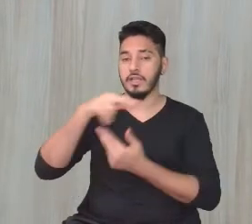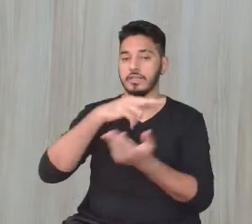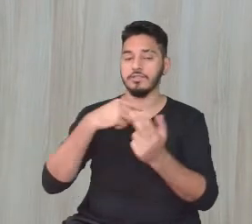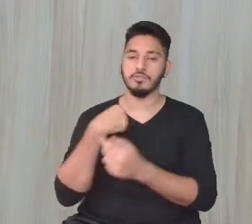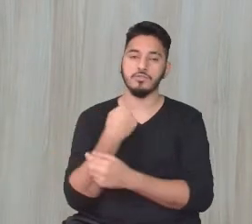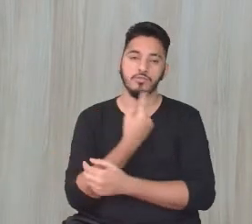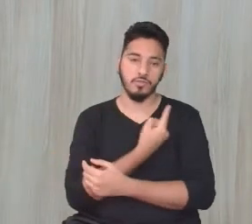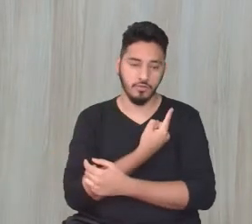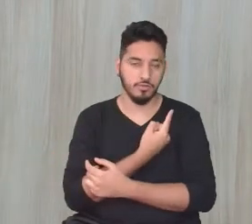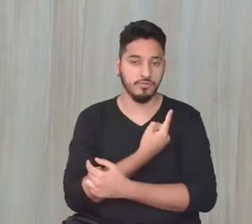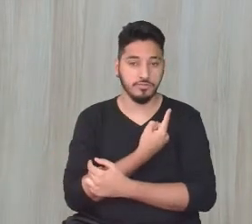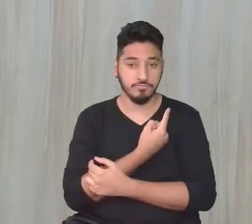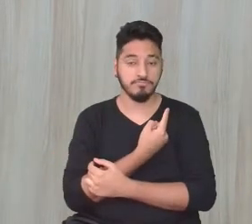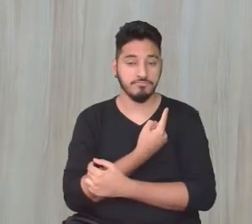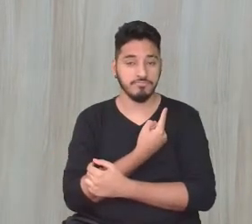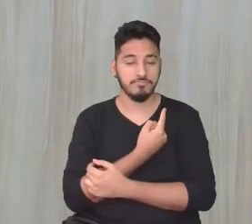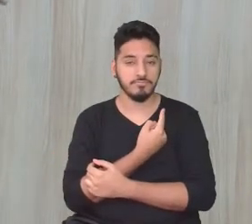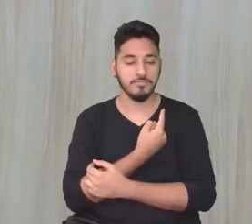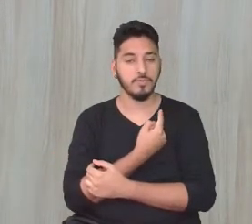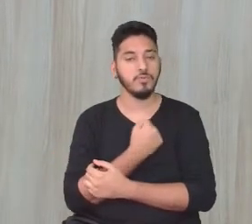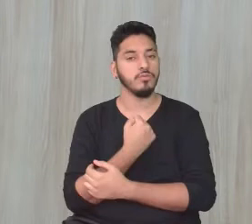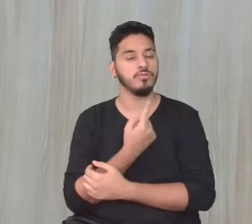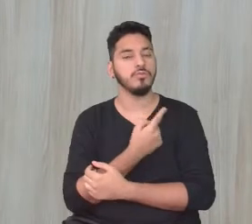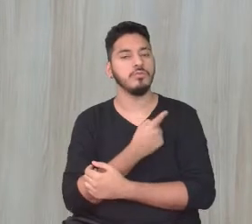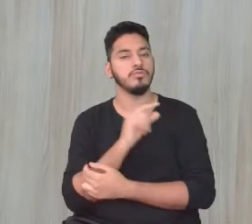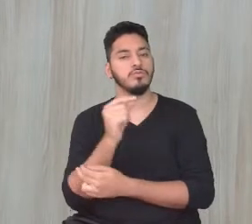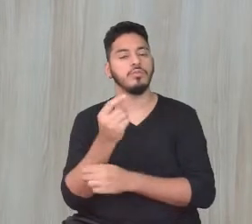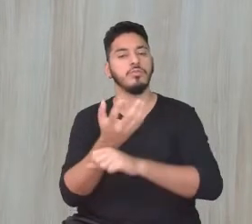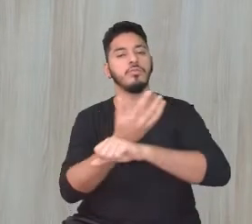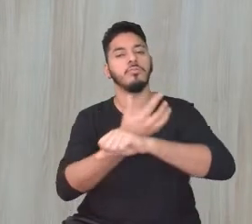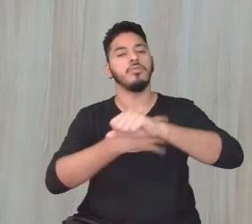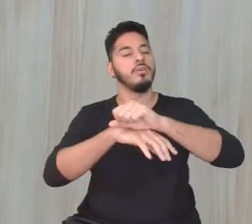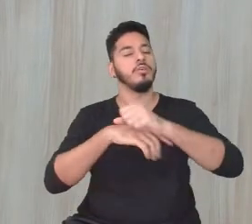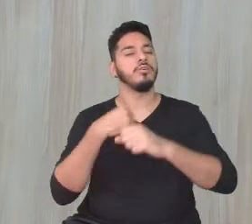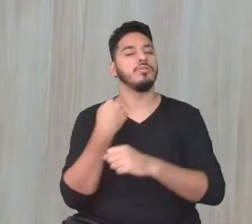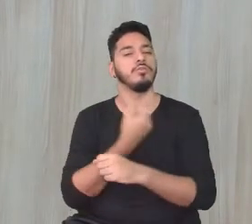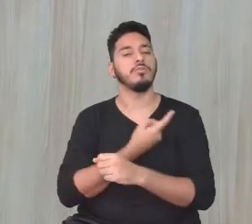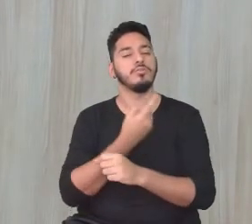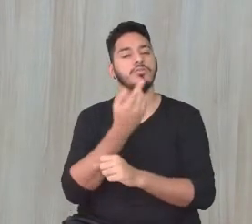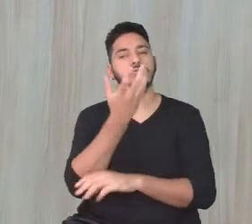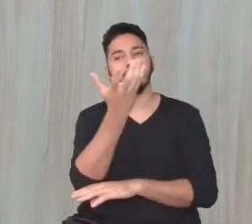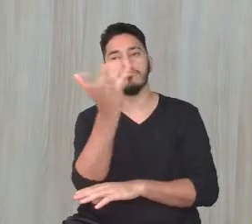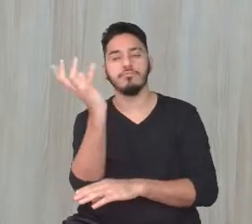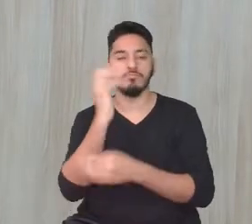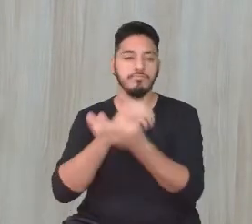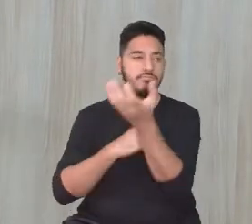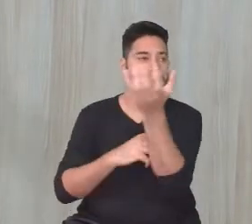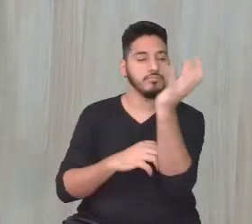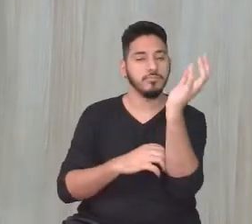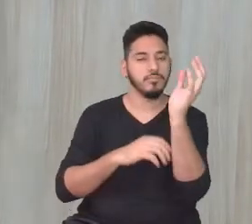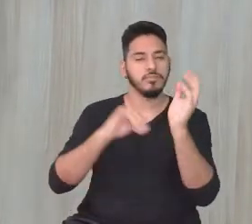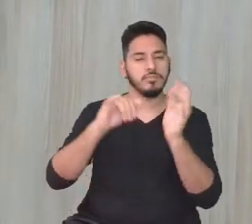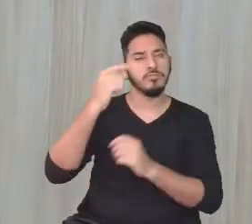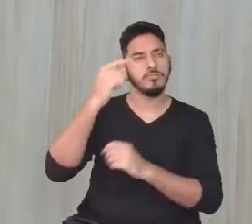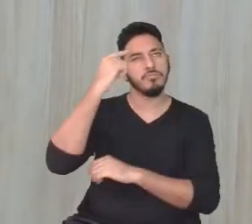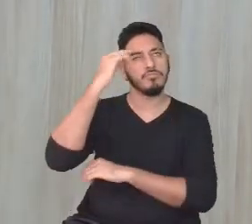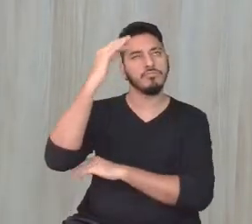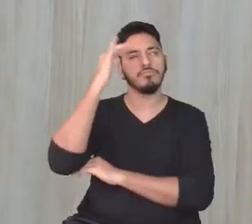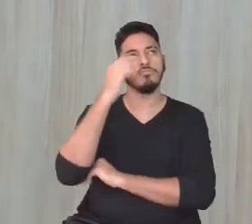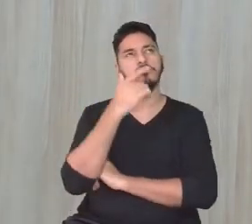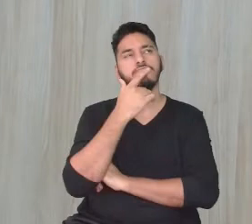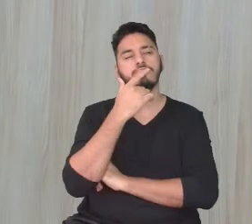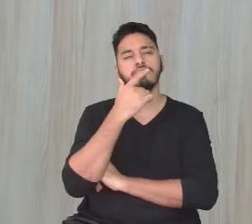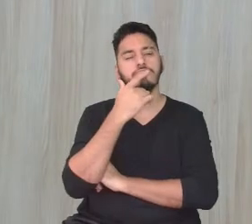Nossa melhor dizendo com a nosso meio ambiente com a nossa natureza tão Professor gente fizer essa reflexão Zinha rápida né